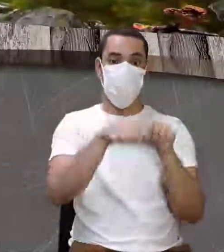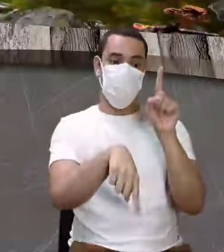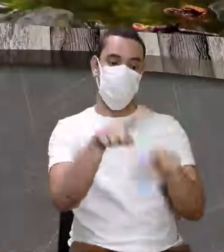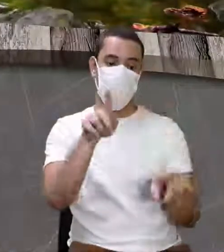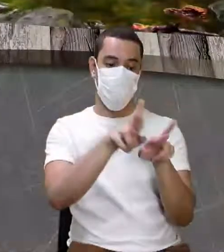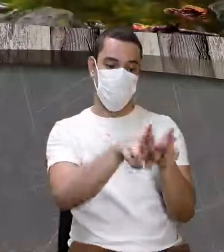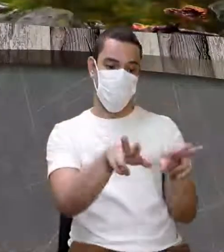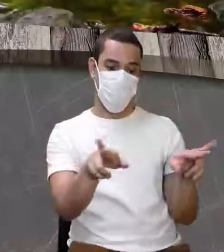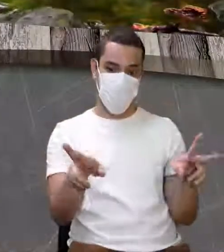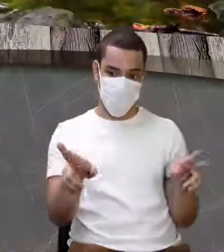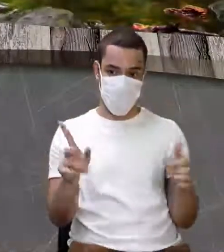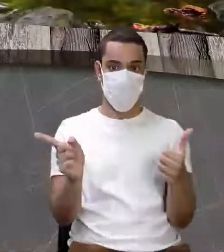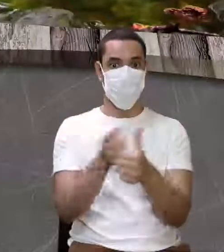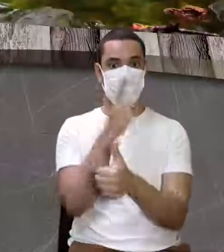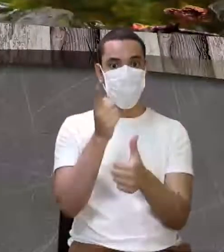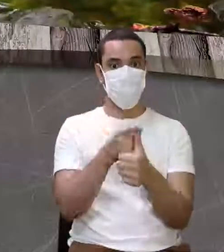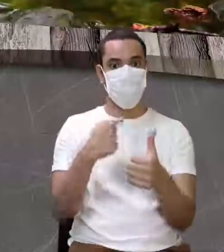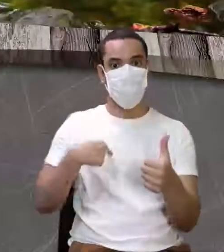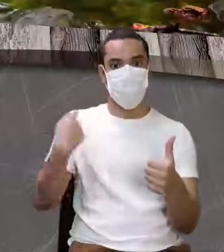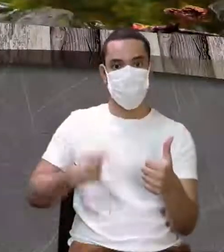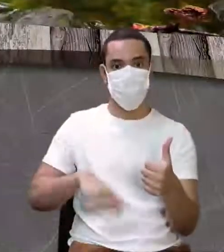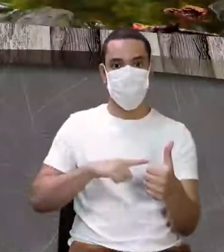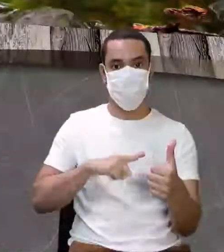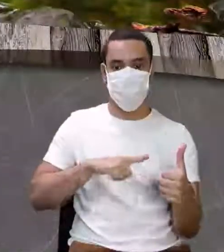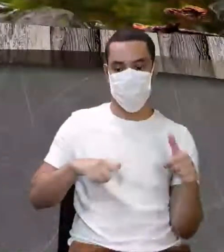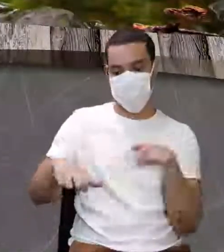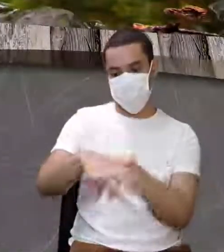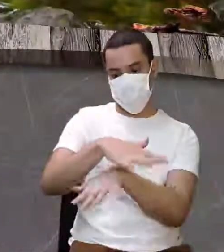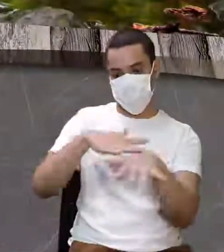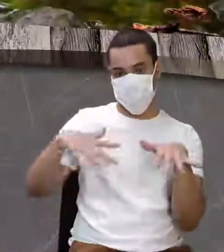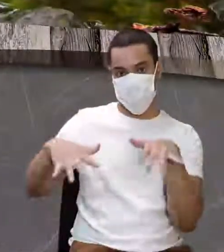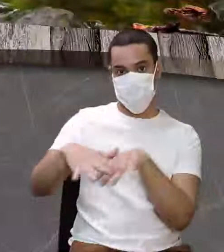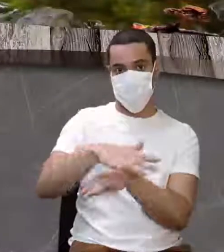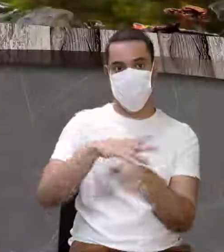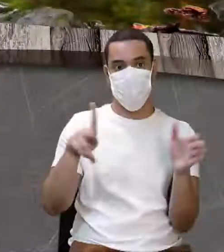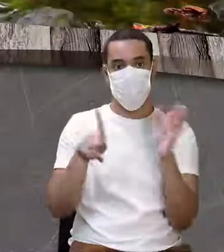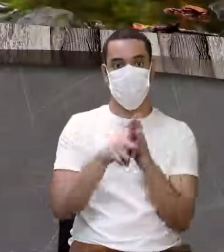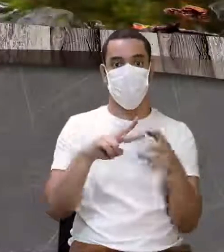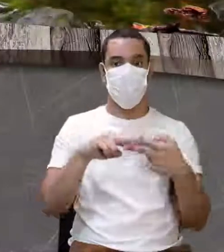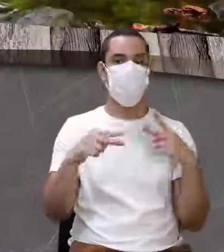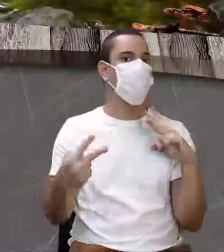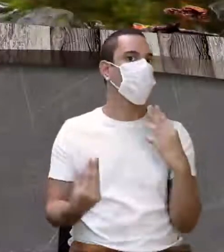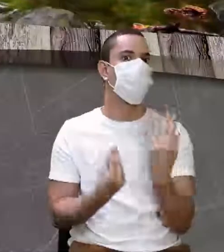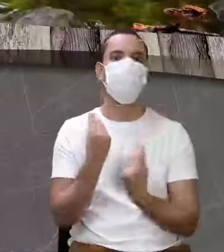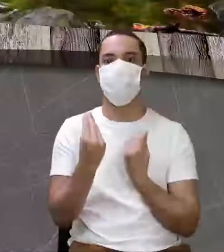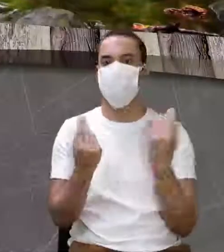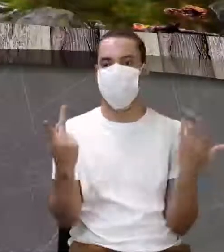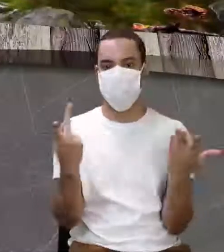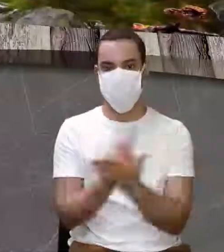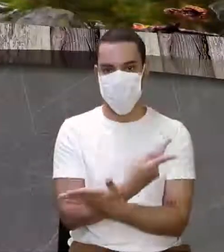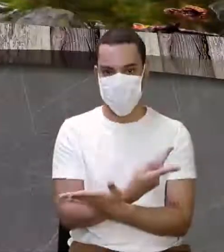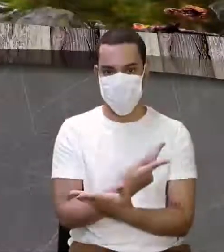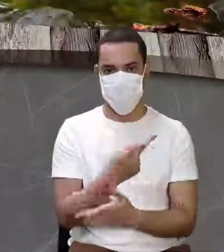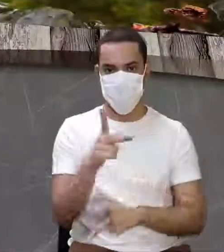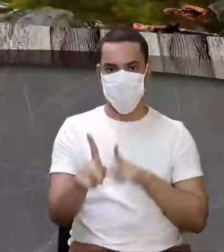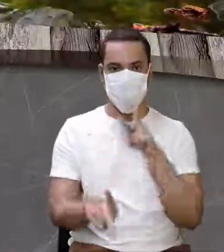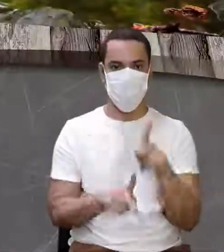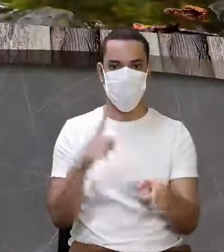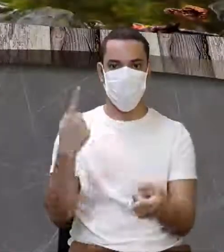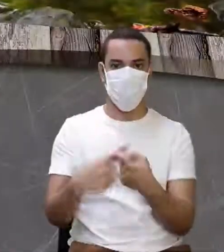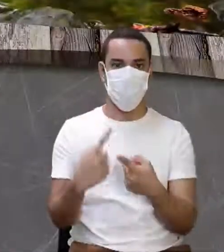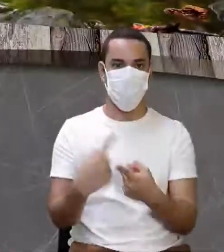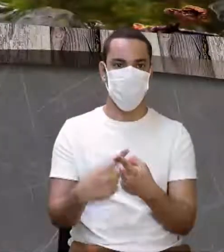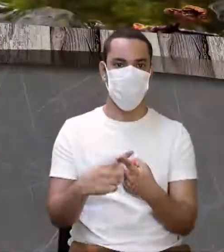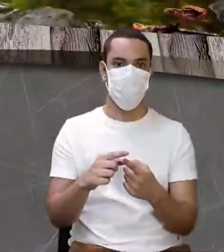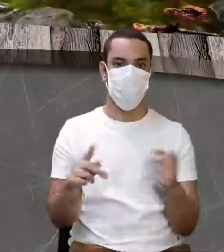variabilidade? Primeiro que eu preciso ter um fluxo gênico. Como é que esse fluxo gênico vai acontecer nessa população? Através do